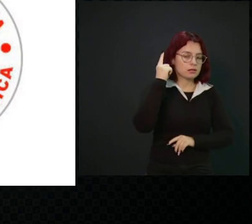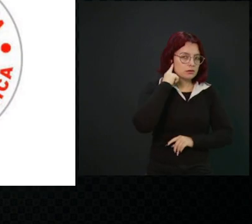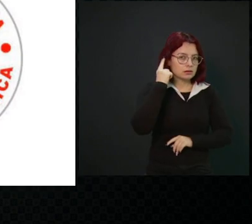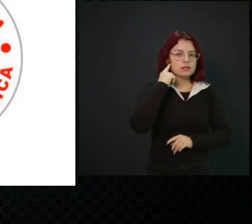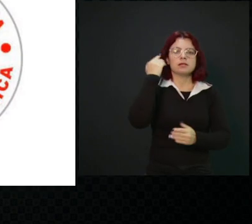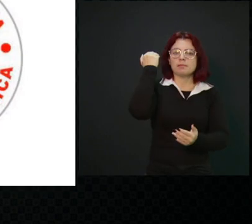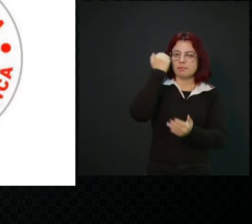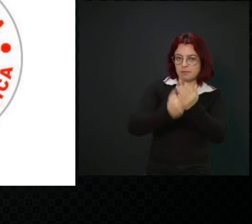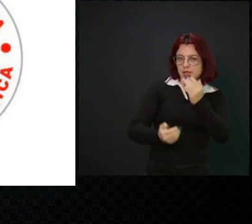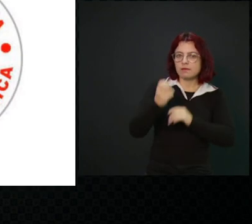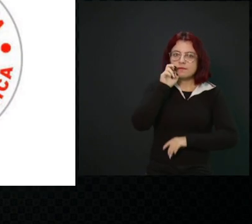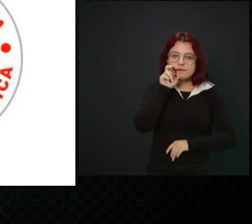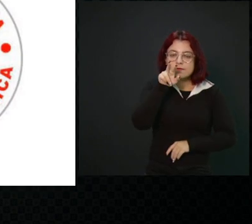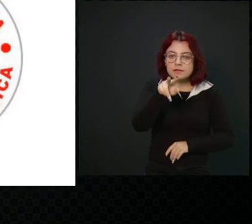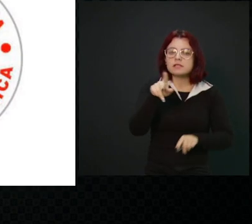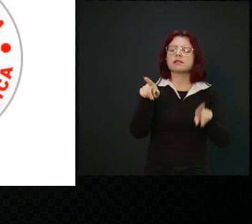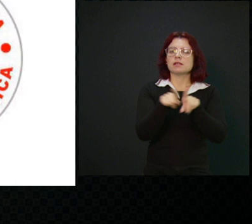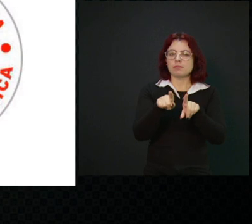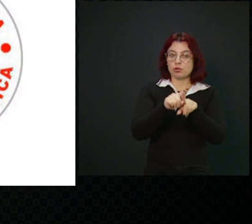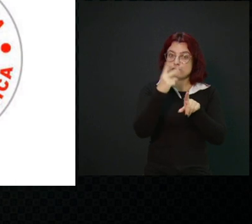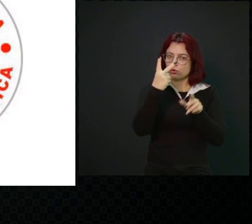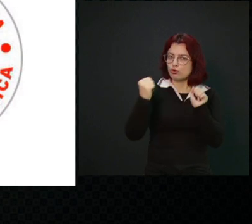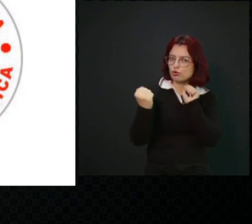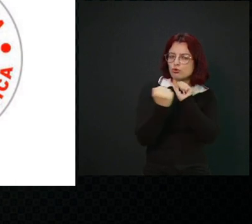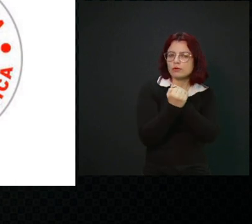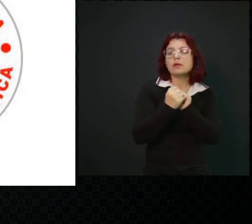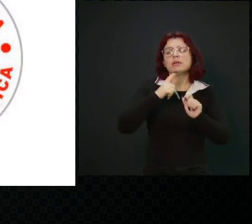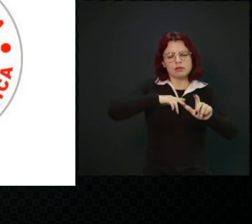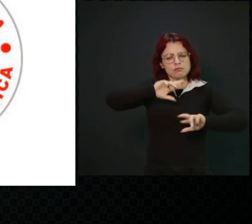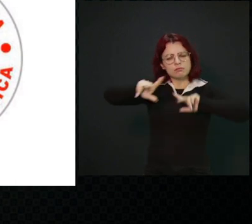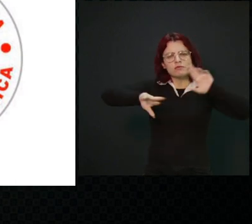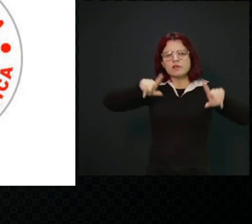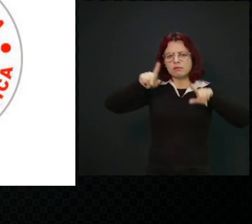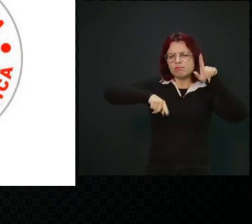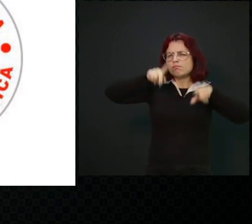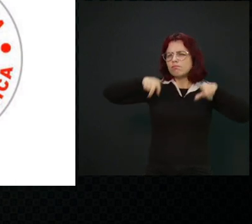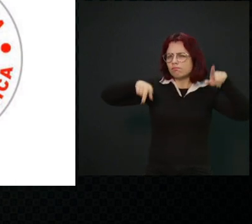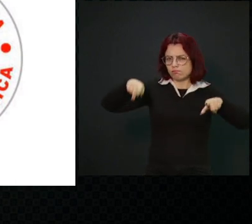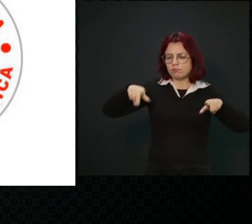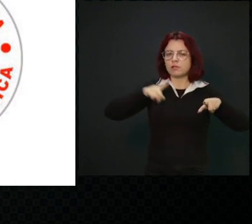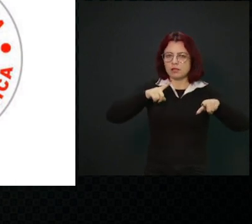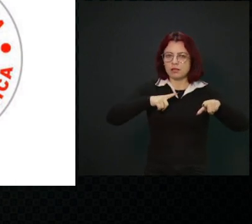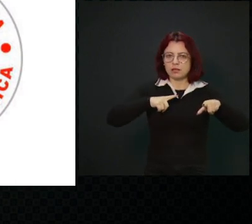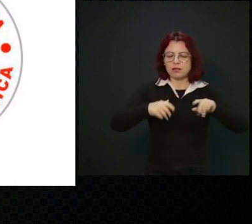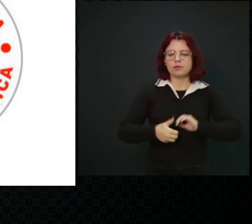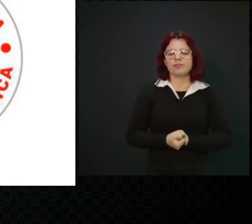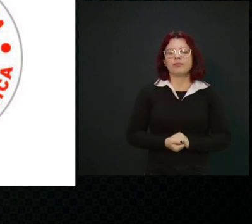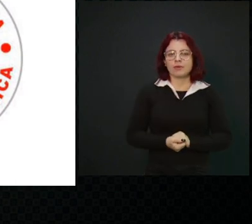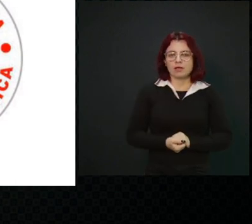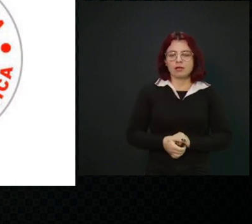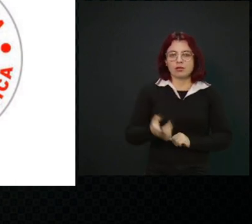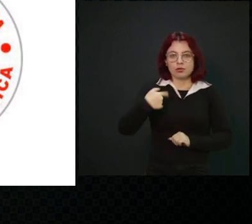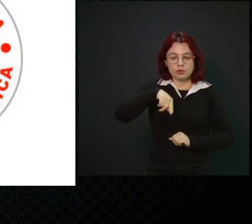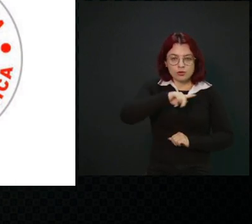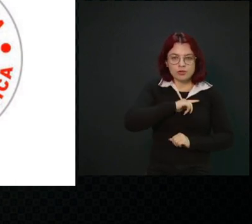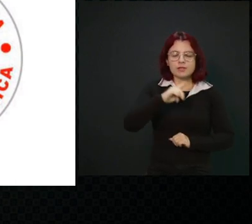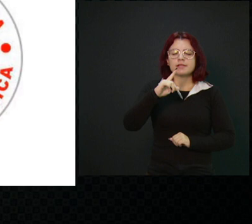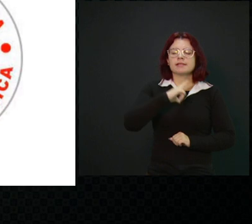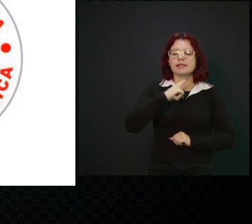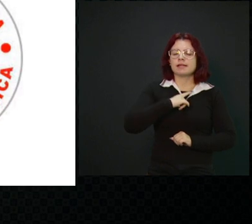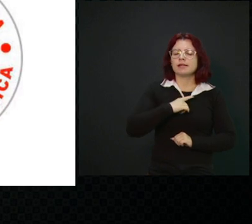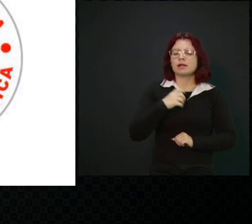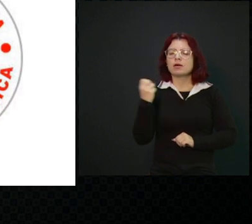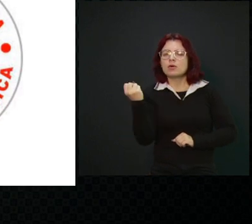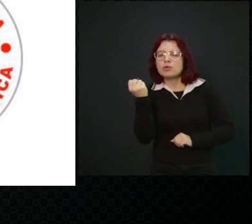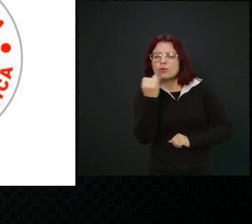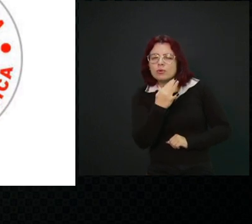visuais concomitantemente em diferentes graus. Então, nós não temos um único sujeito. Nós temos singularidades, nós